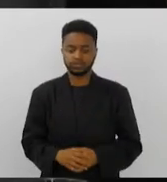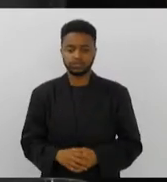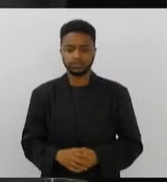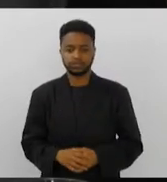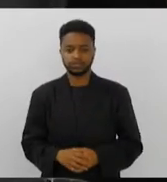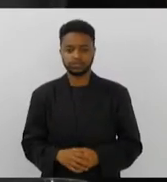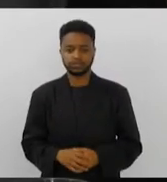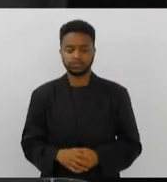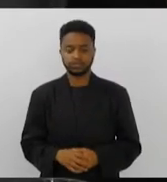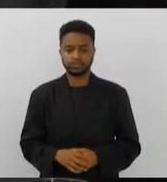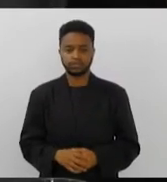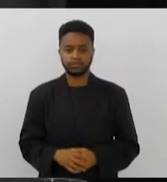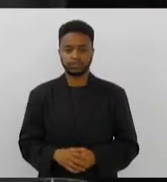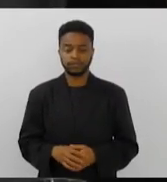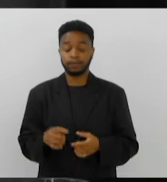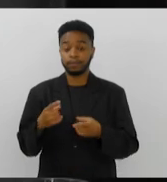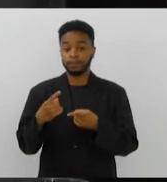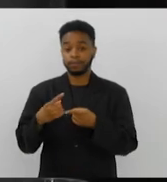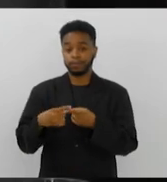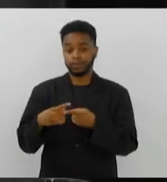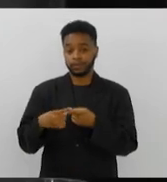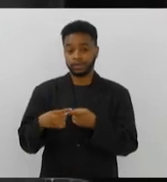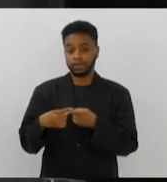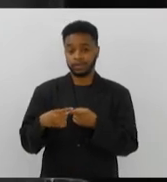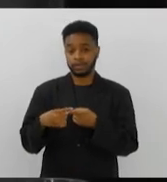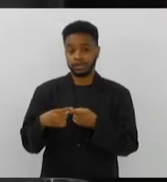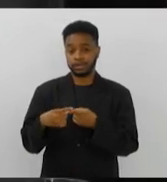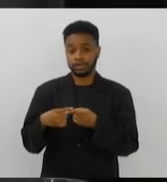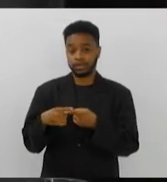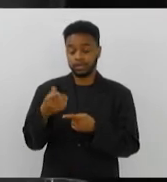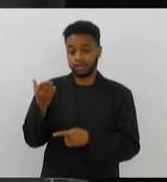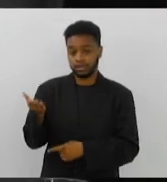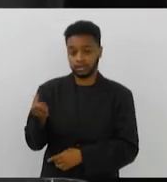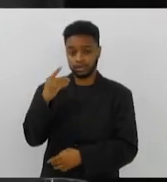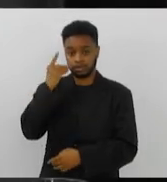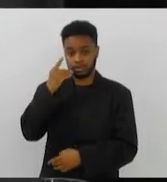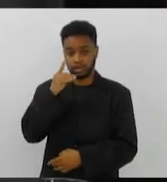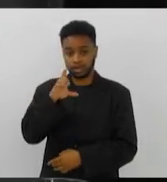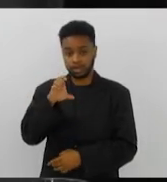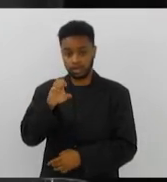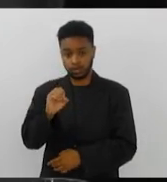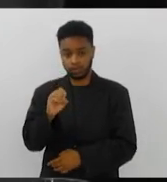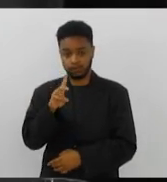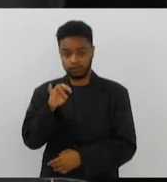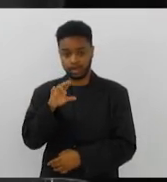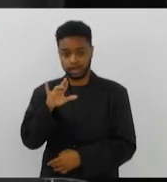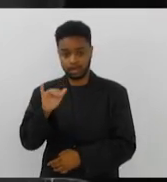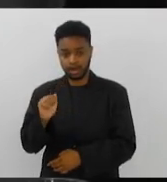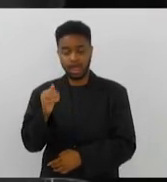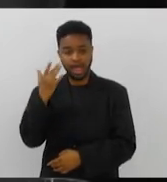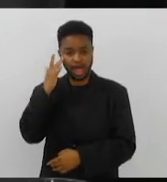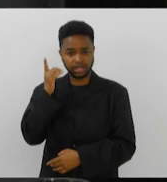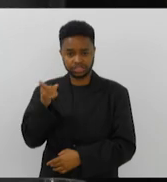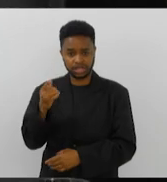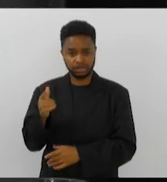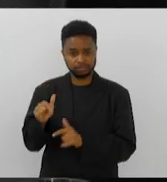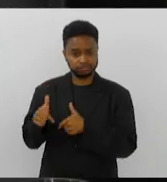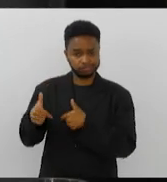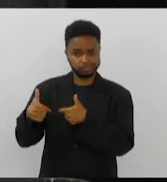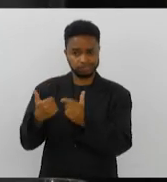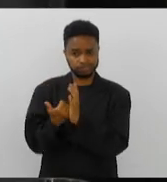se você Deputado L veira eh acha que ele fez muito para